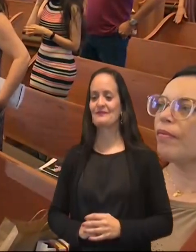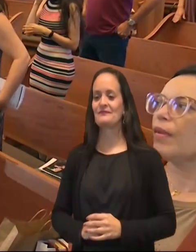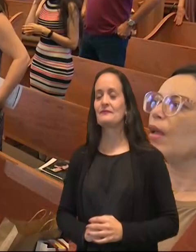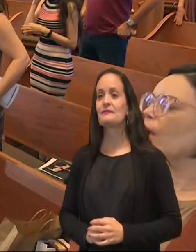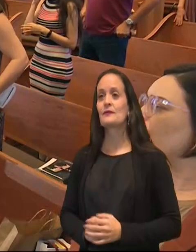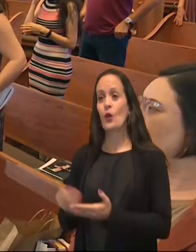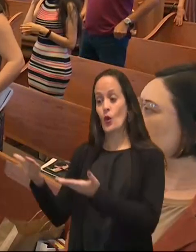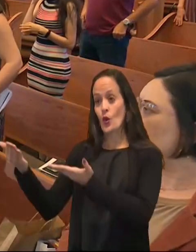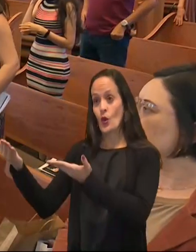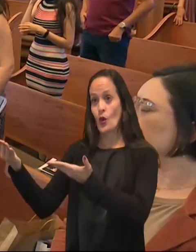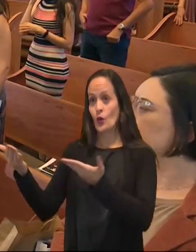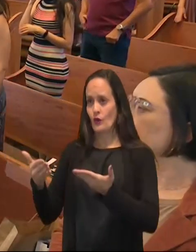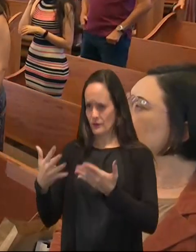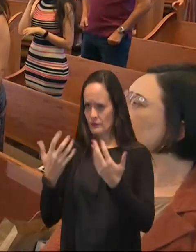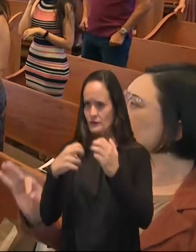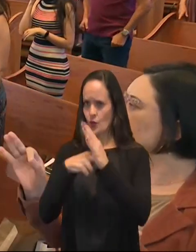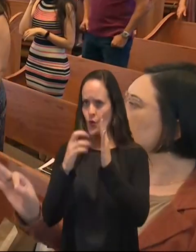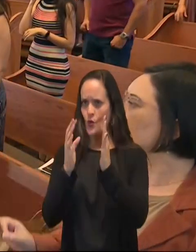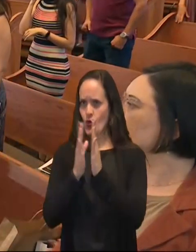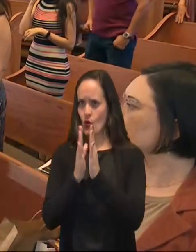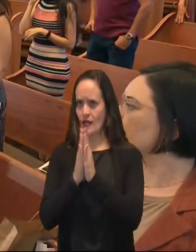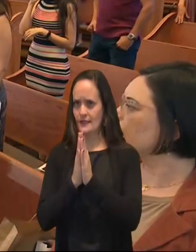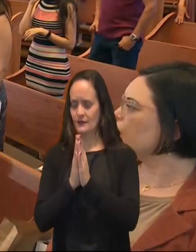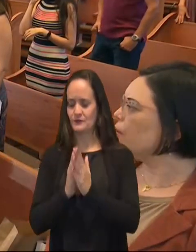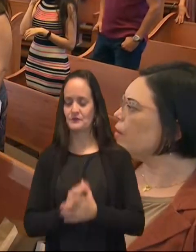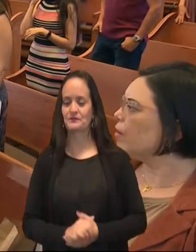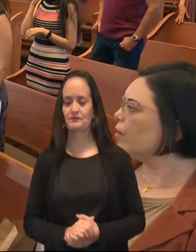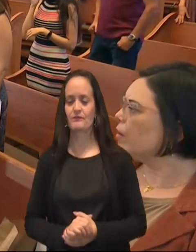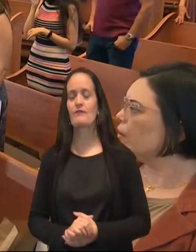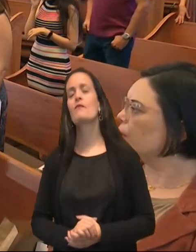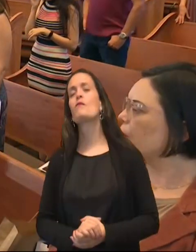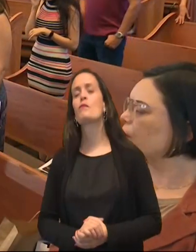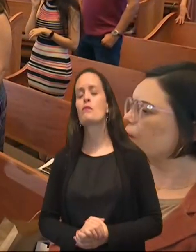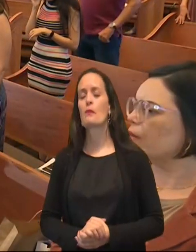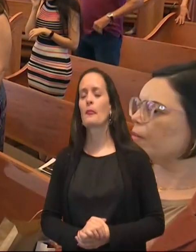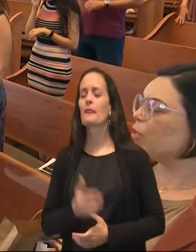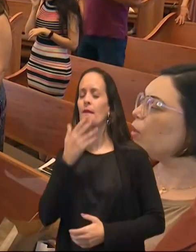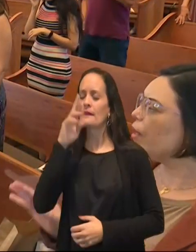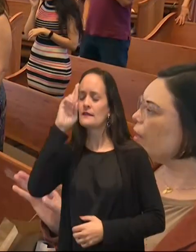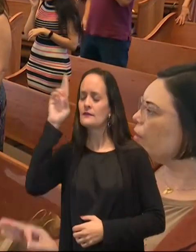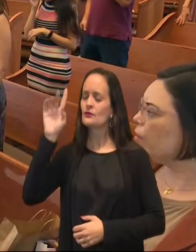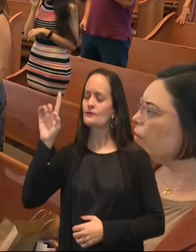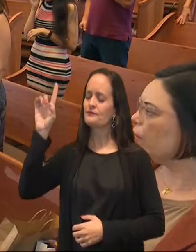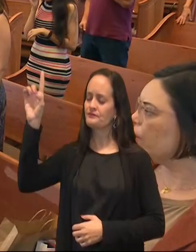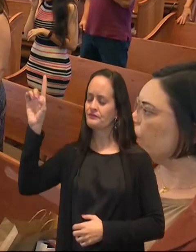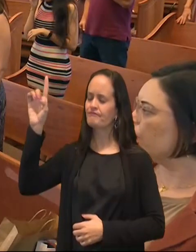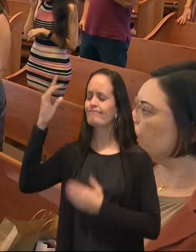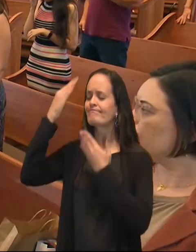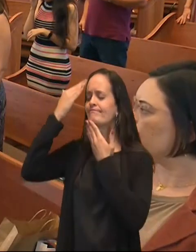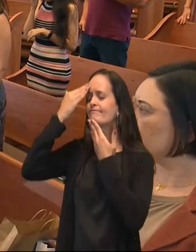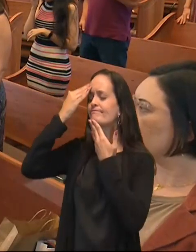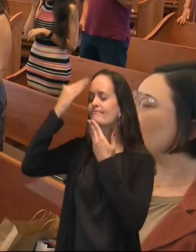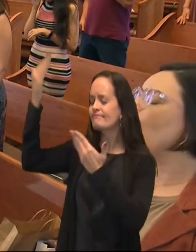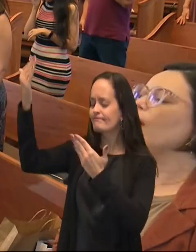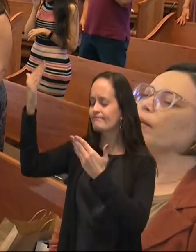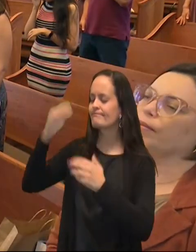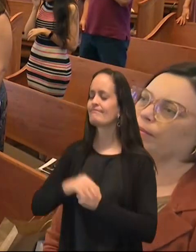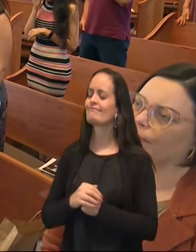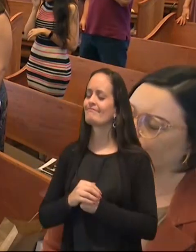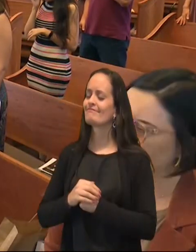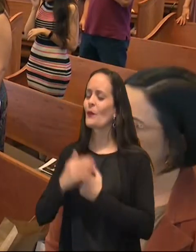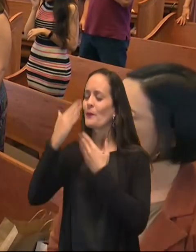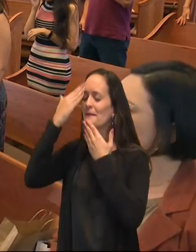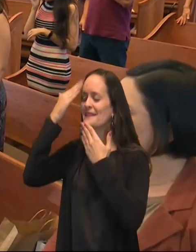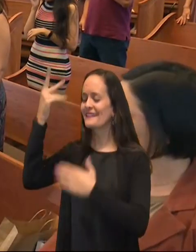Convido os irmãos a orar juntamente comigo agora. Senhor Deus, muito obrigado pelo teu